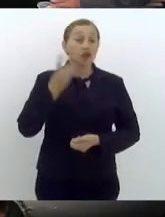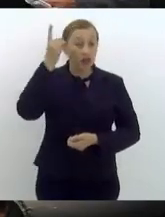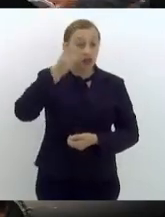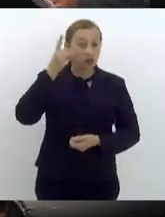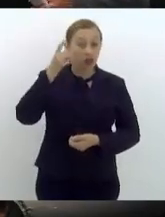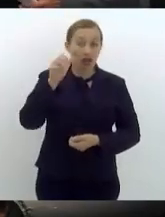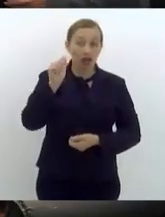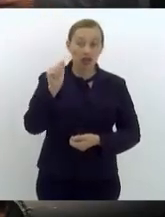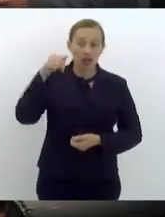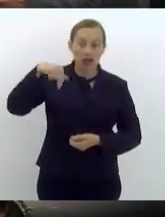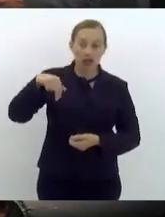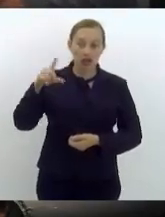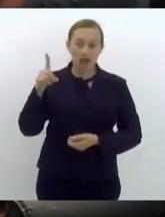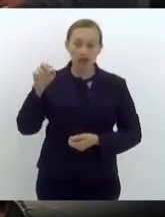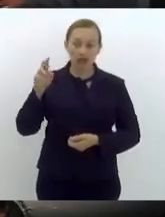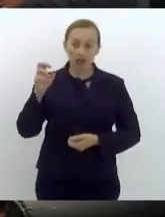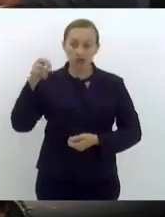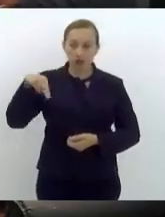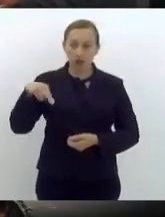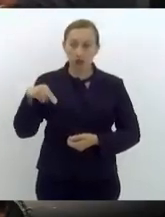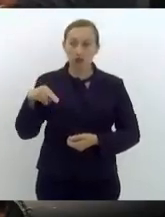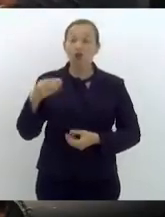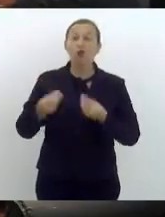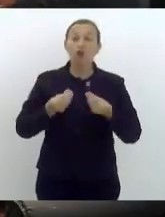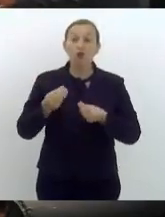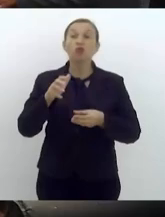Deputado Anderson Moraes, como vota?